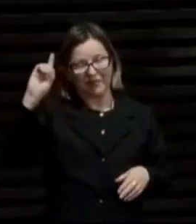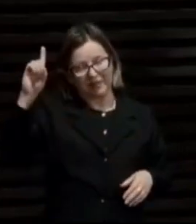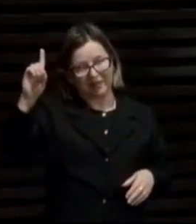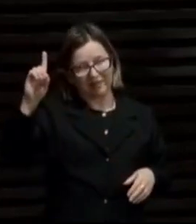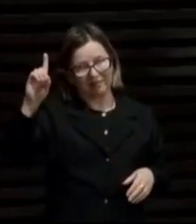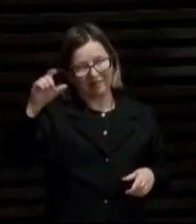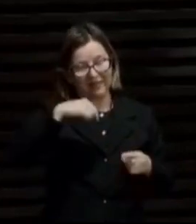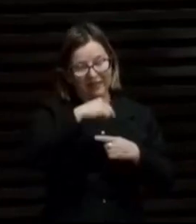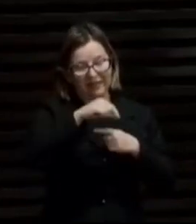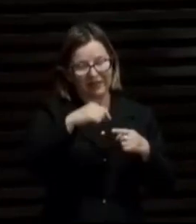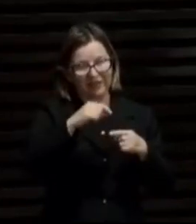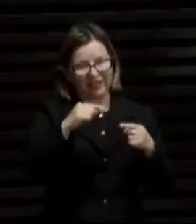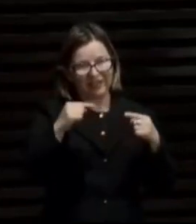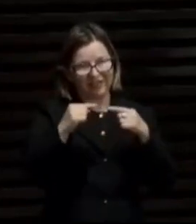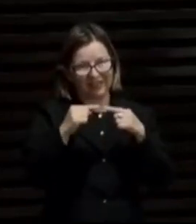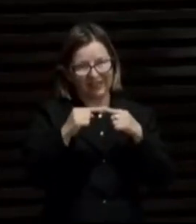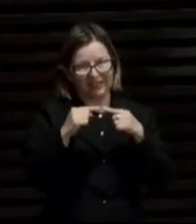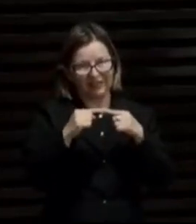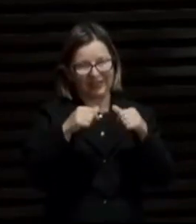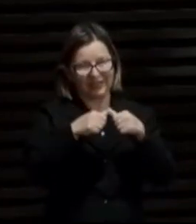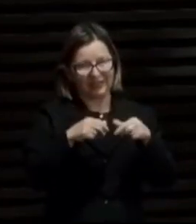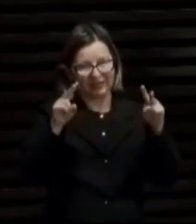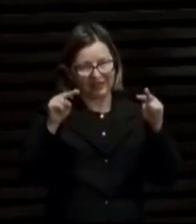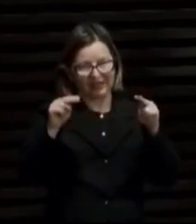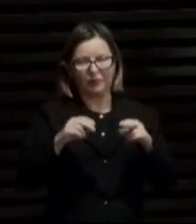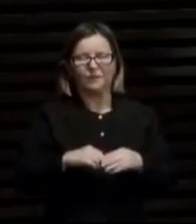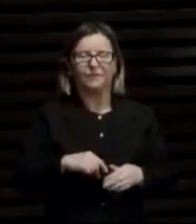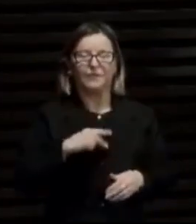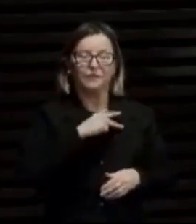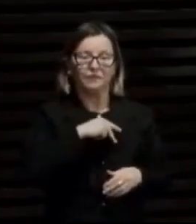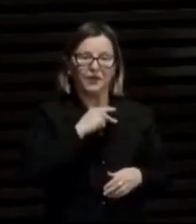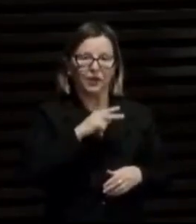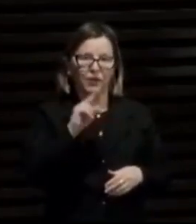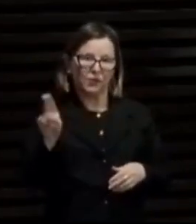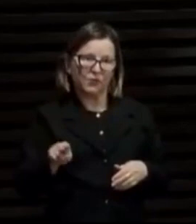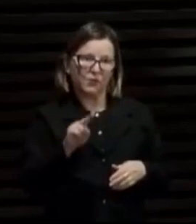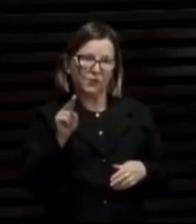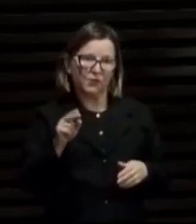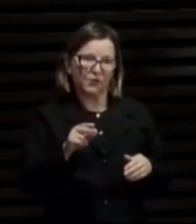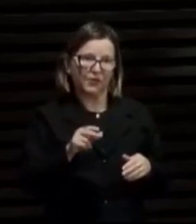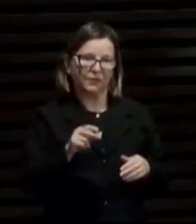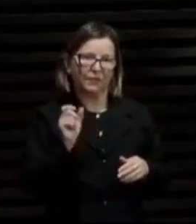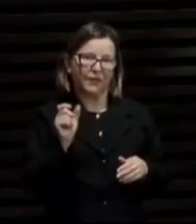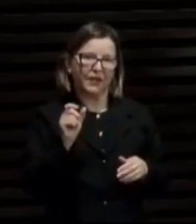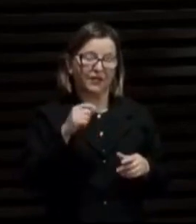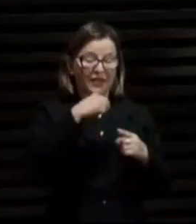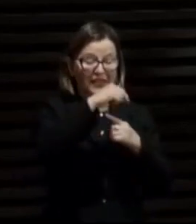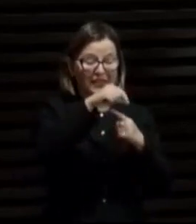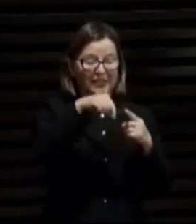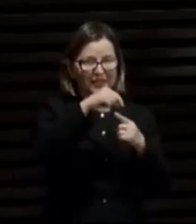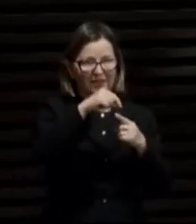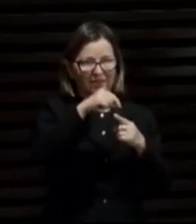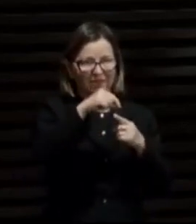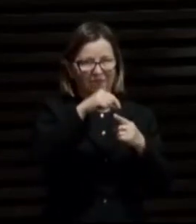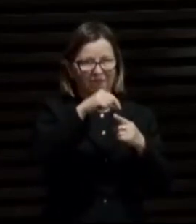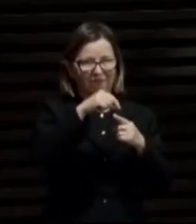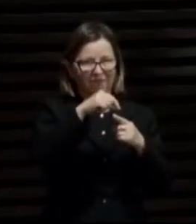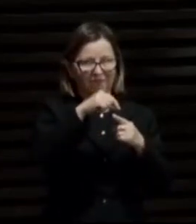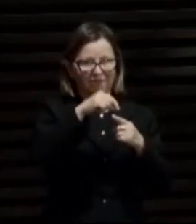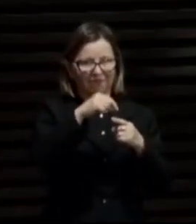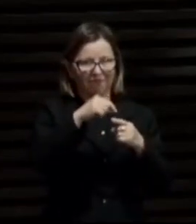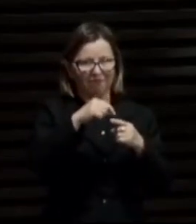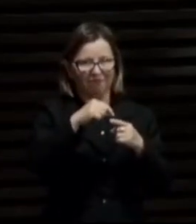com isso. Paulo usa a expressão santo em quase todas as